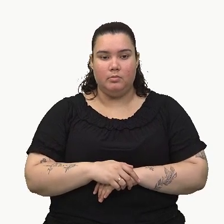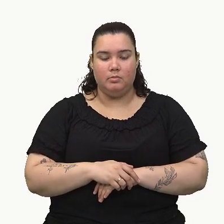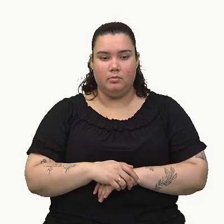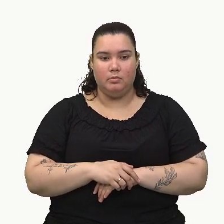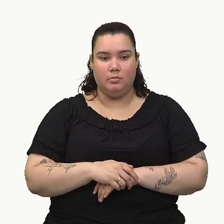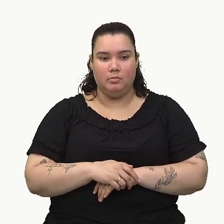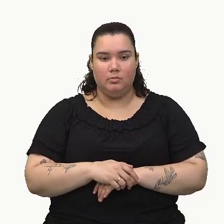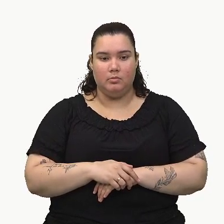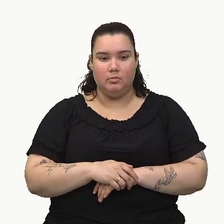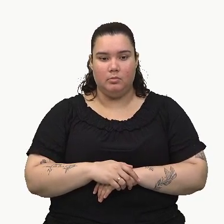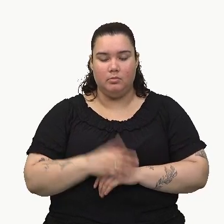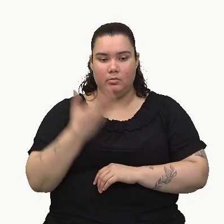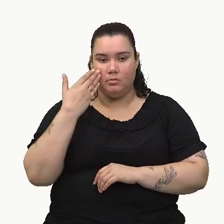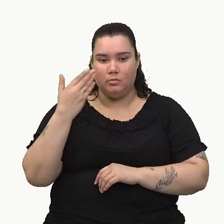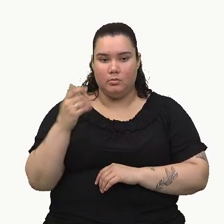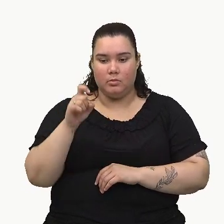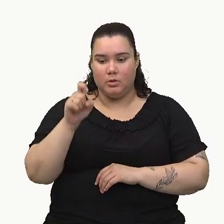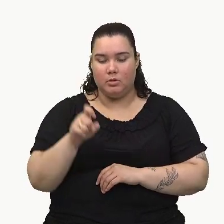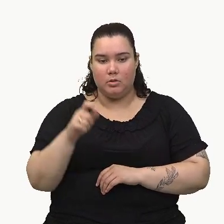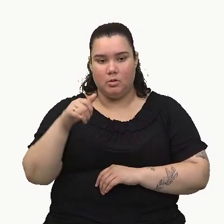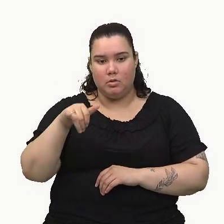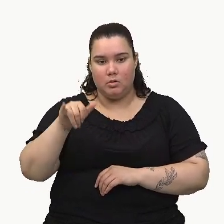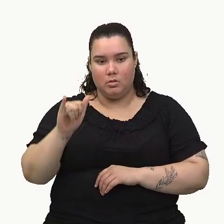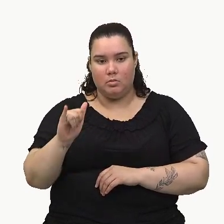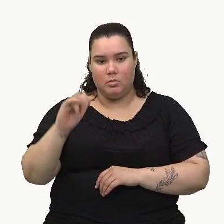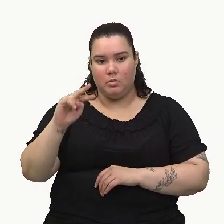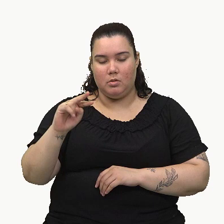aqui, ó, xy ao cubo